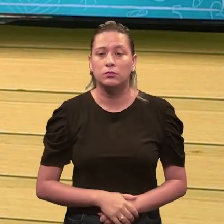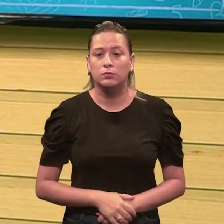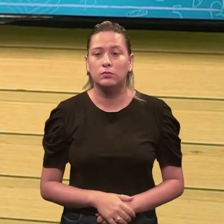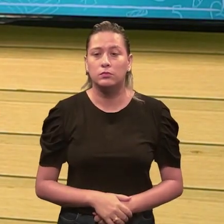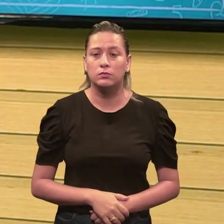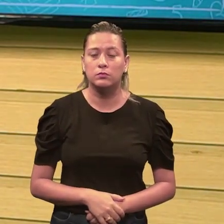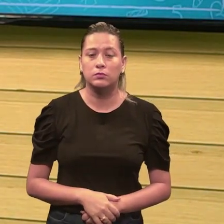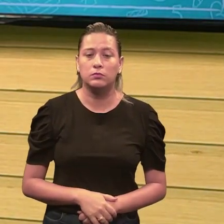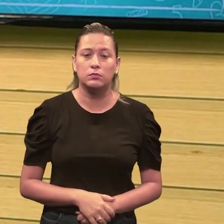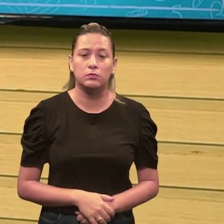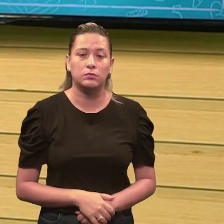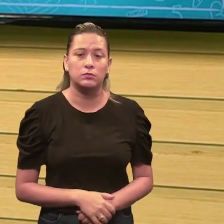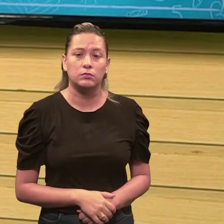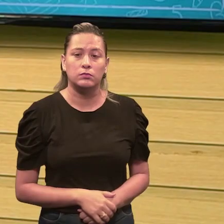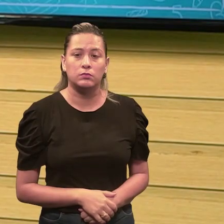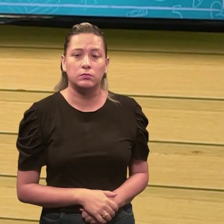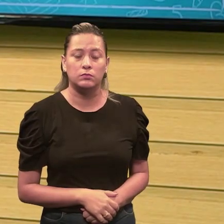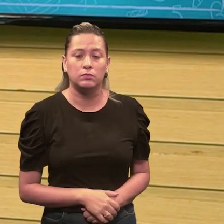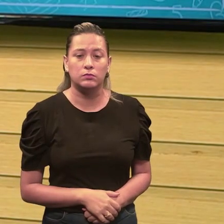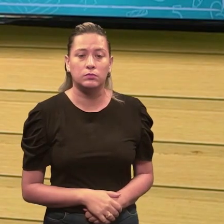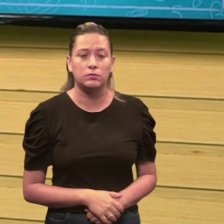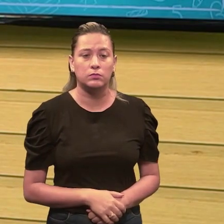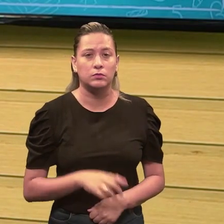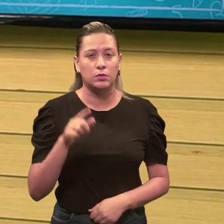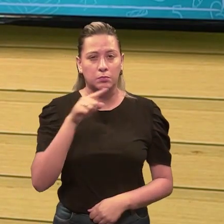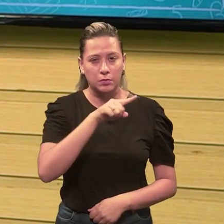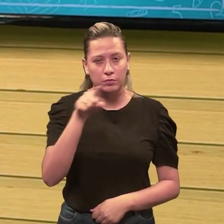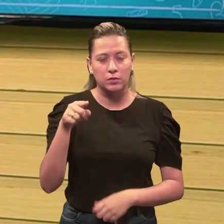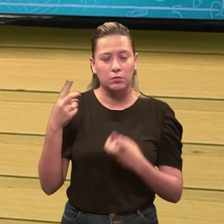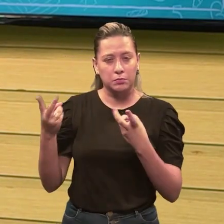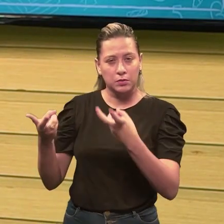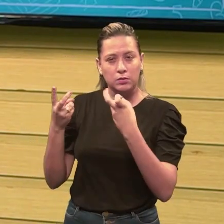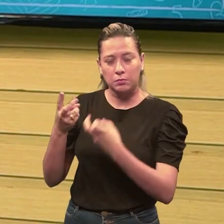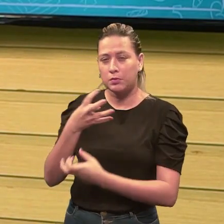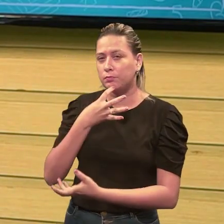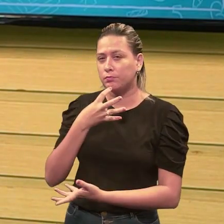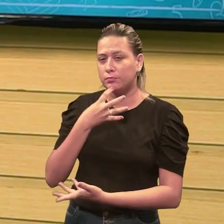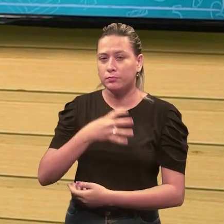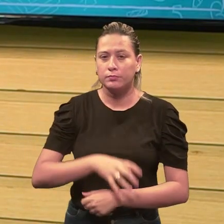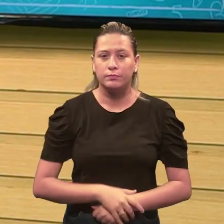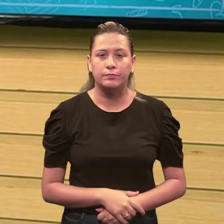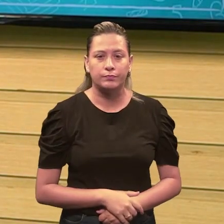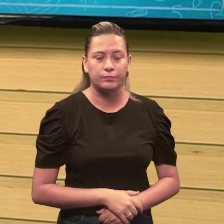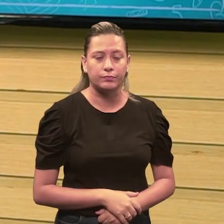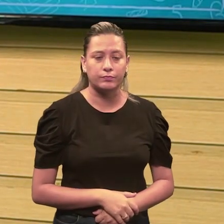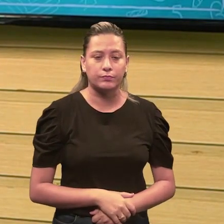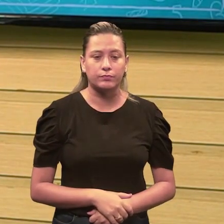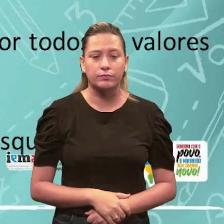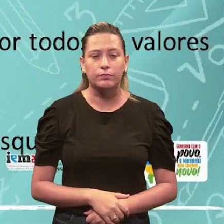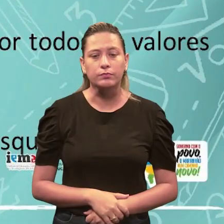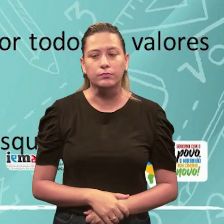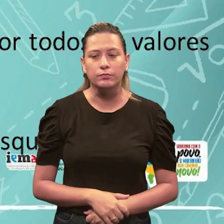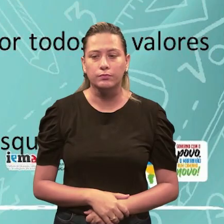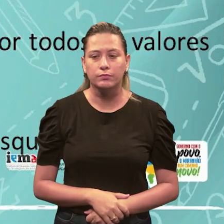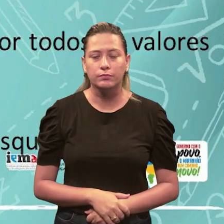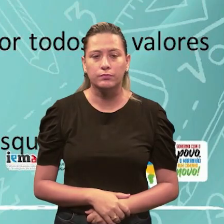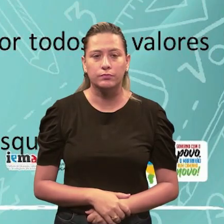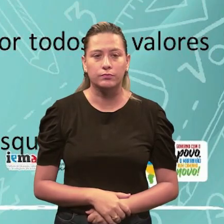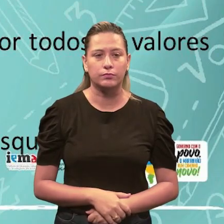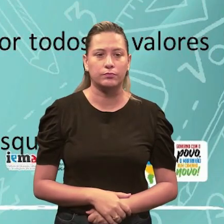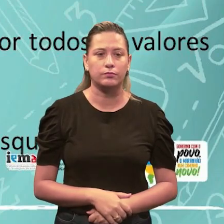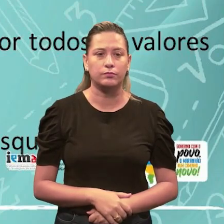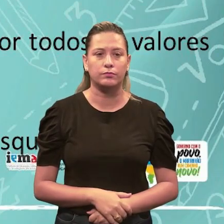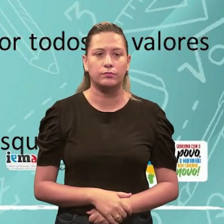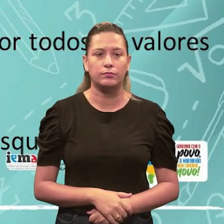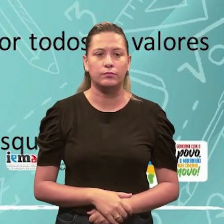parte digital, tá? Então, só para vocês conhecerem aí um pouco, tá? Então, o que